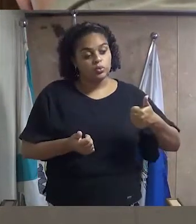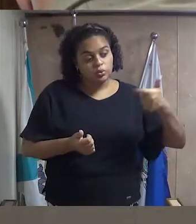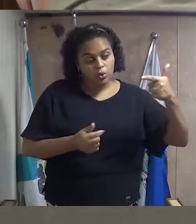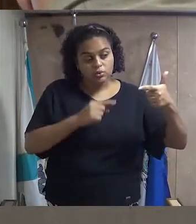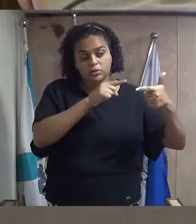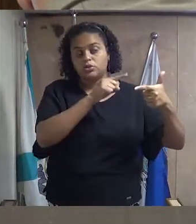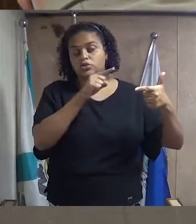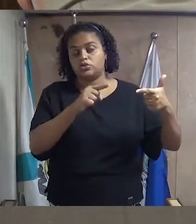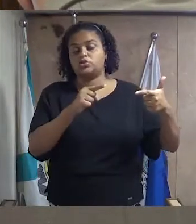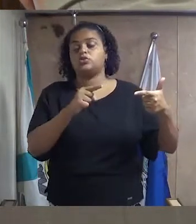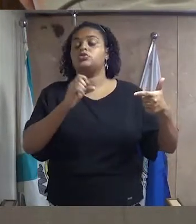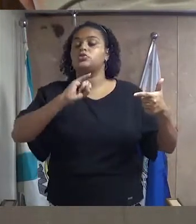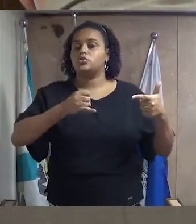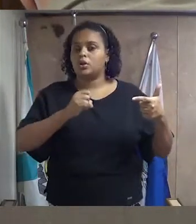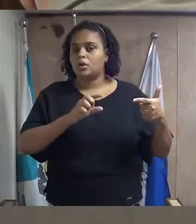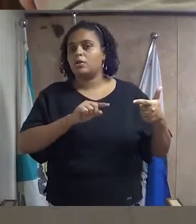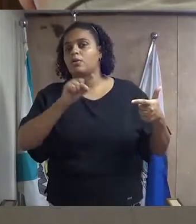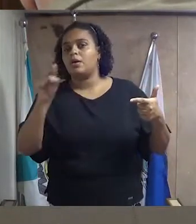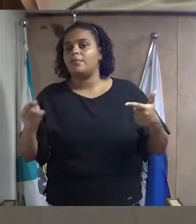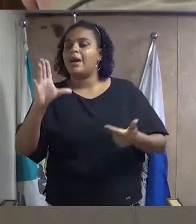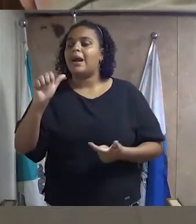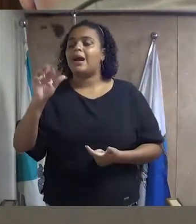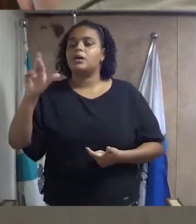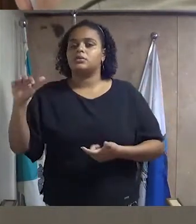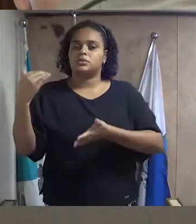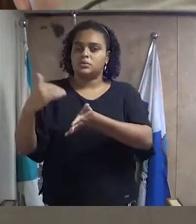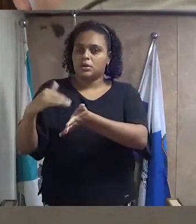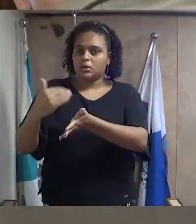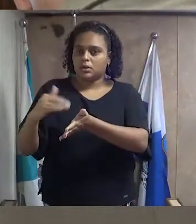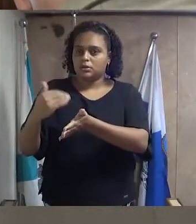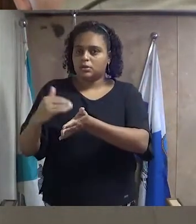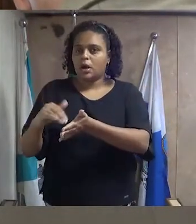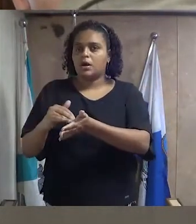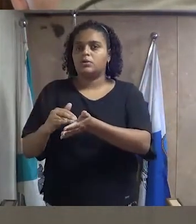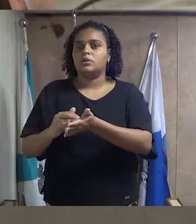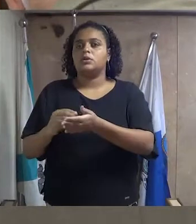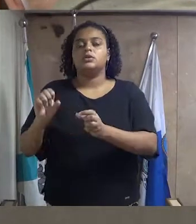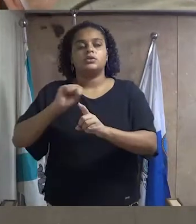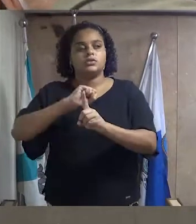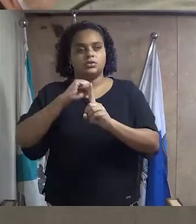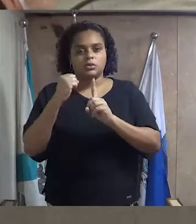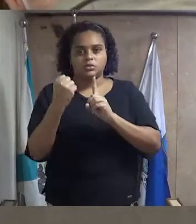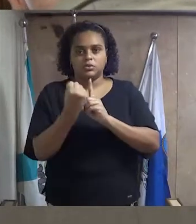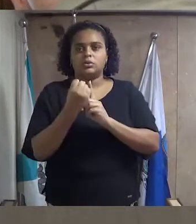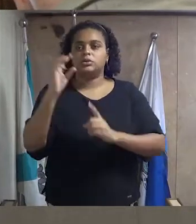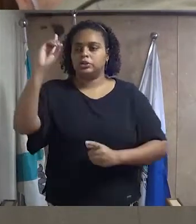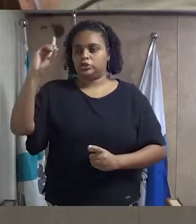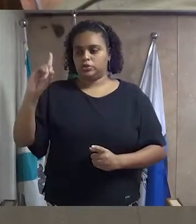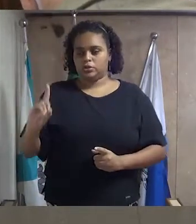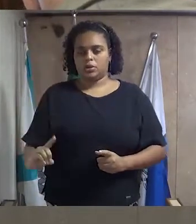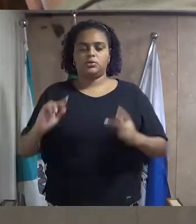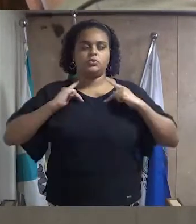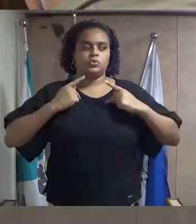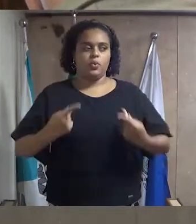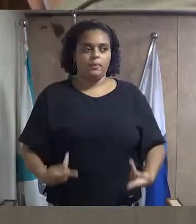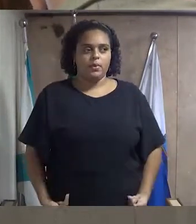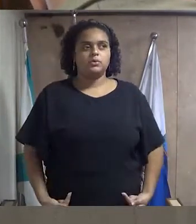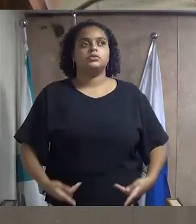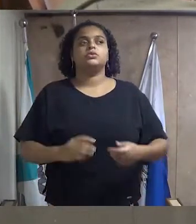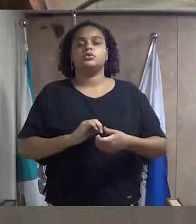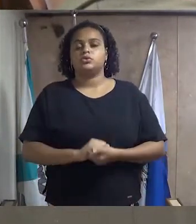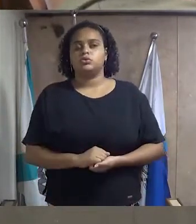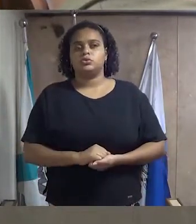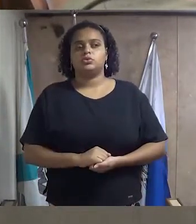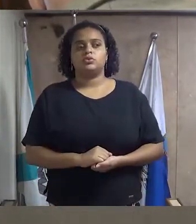de 12 de janeiro de 2021, para assumir o cargo de Secretário Municipal de Assistência Social e Direitos